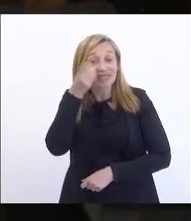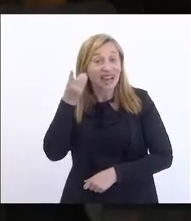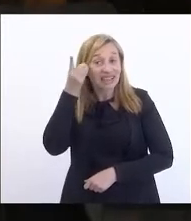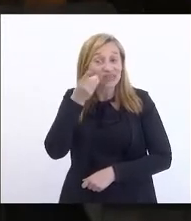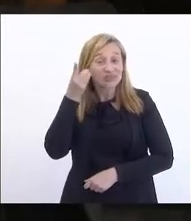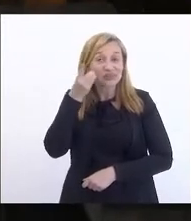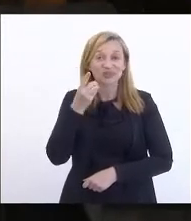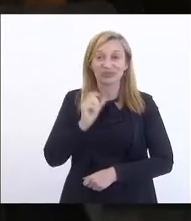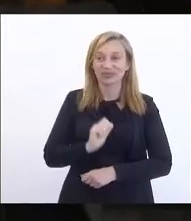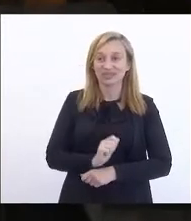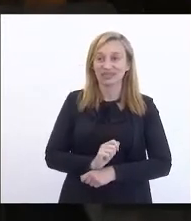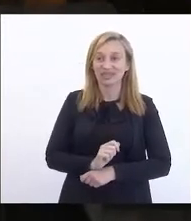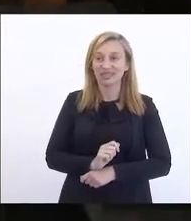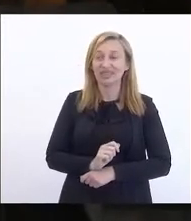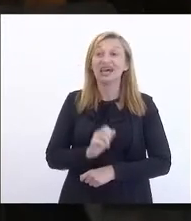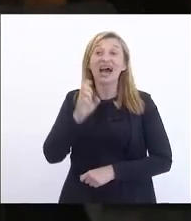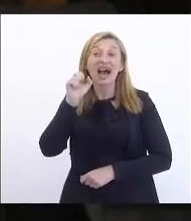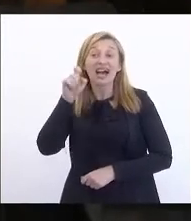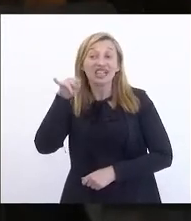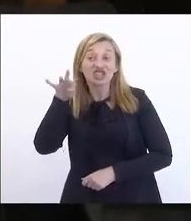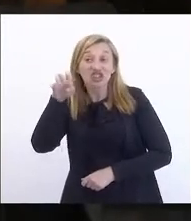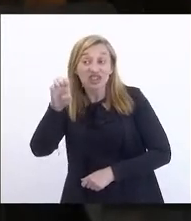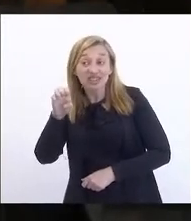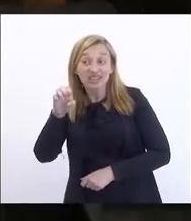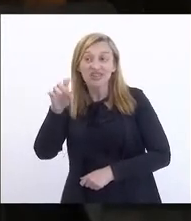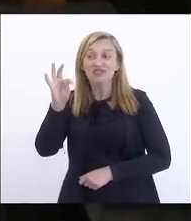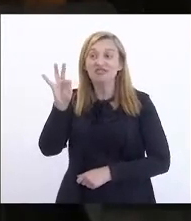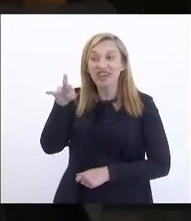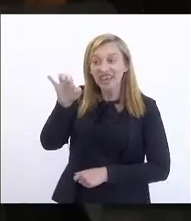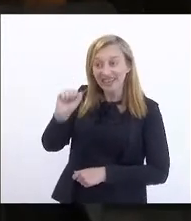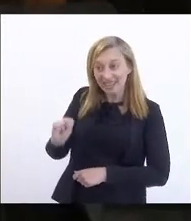deputado Alexandre Freitas,